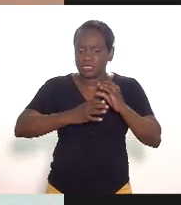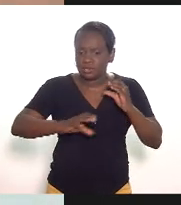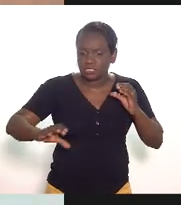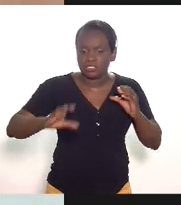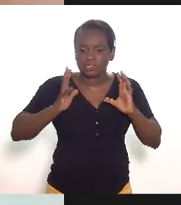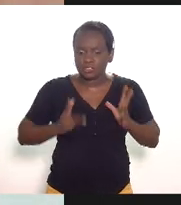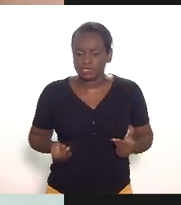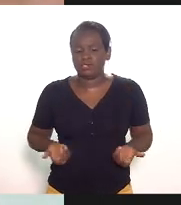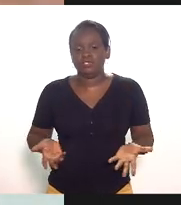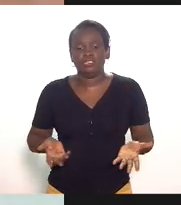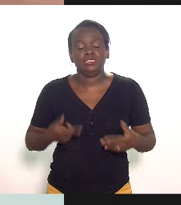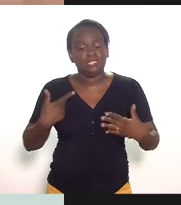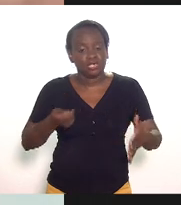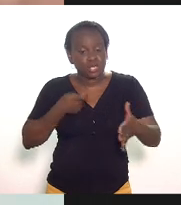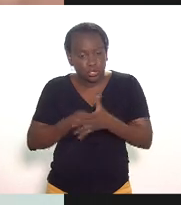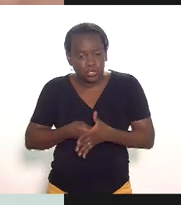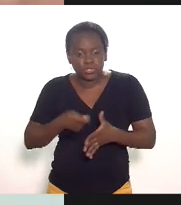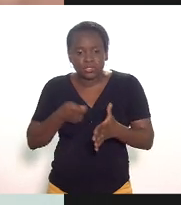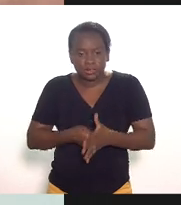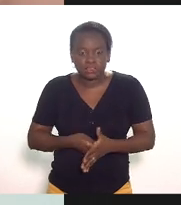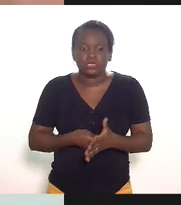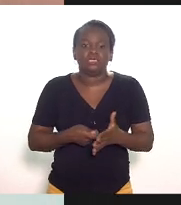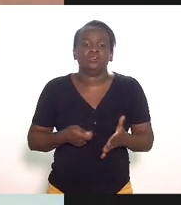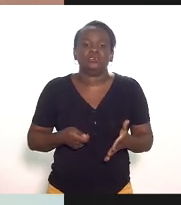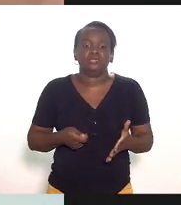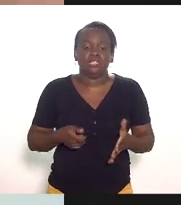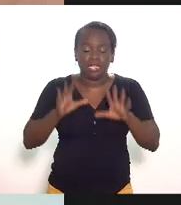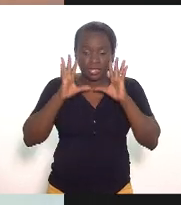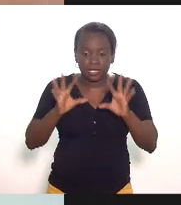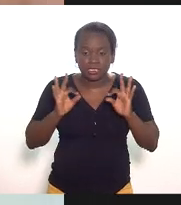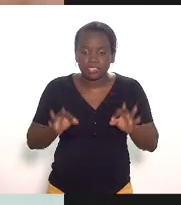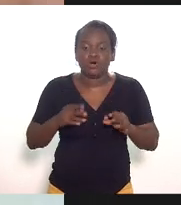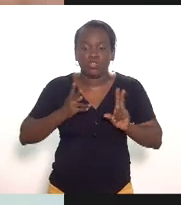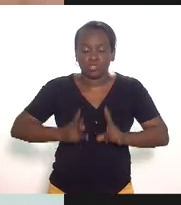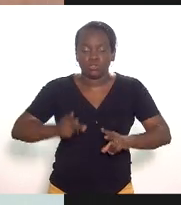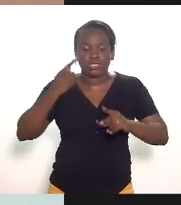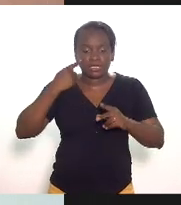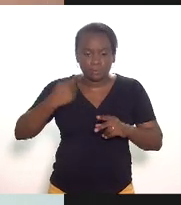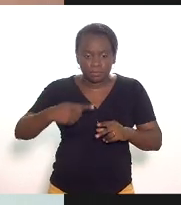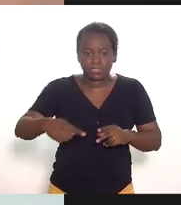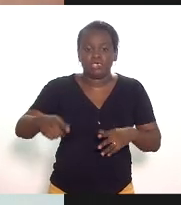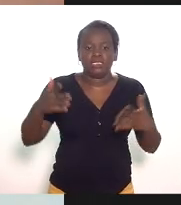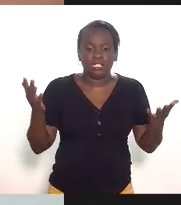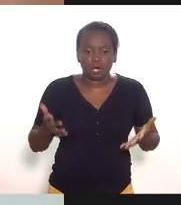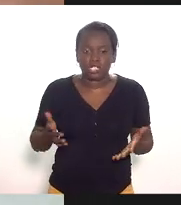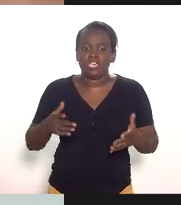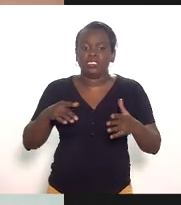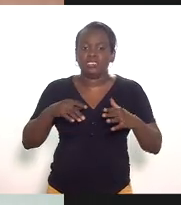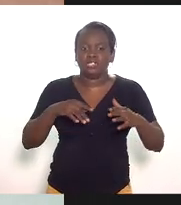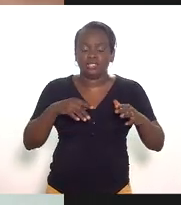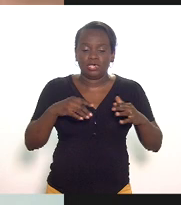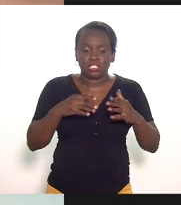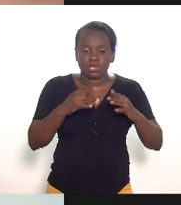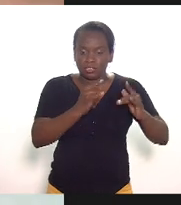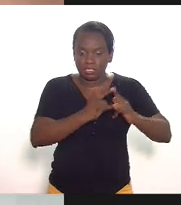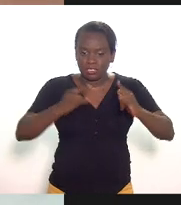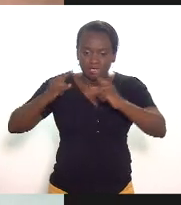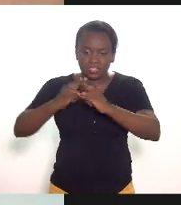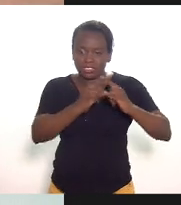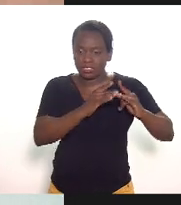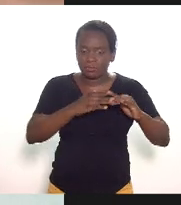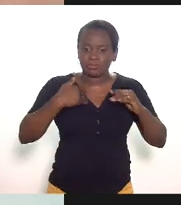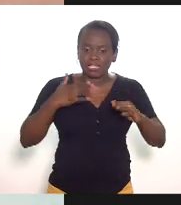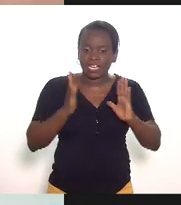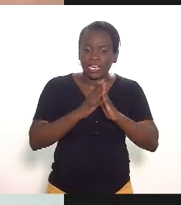básico. Então, estou lutando, estou atenta, vamos continuar essa semana, vamos pegar os condomínios do Minha Casa Minha Vida,